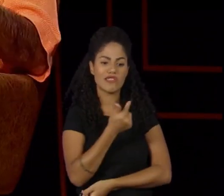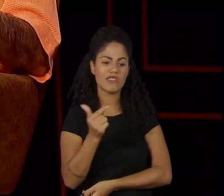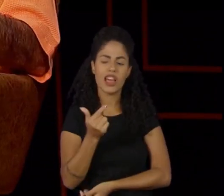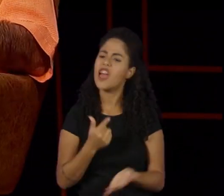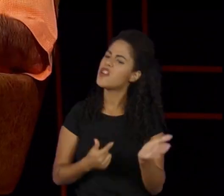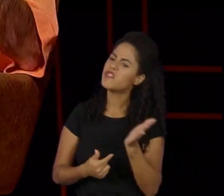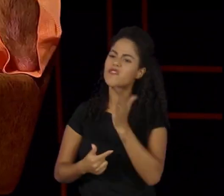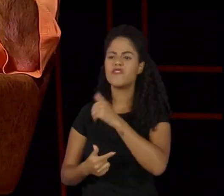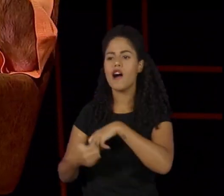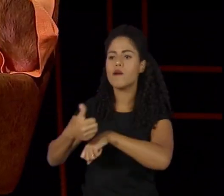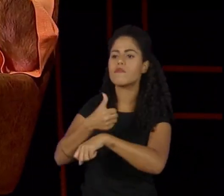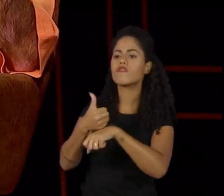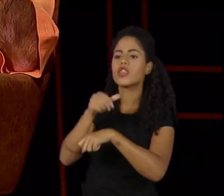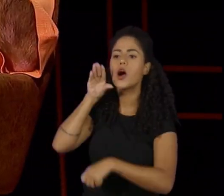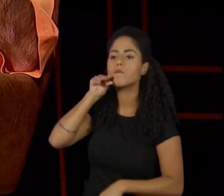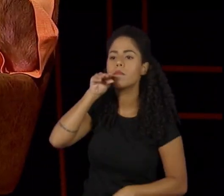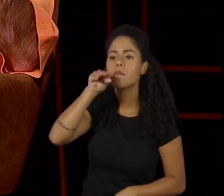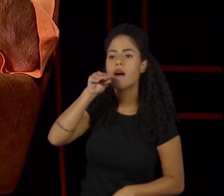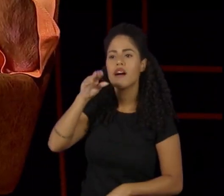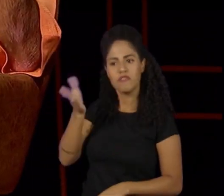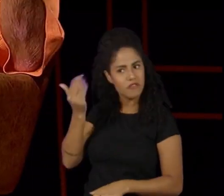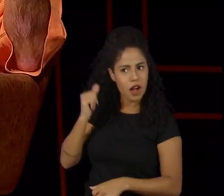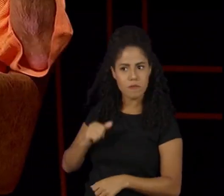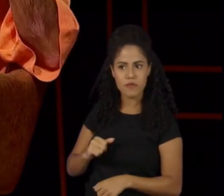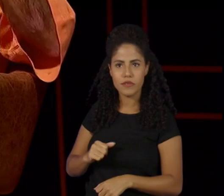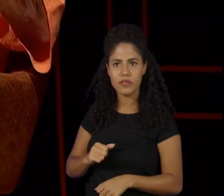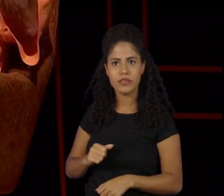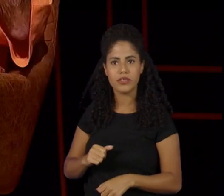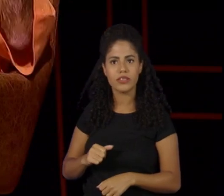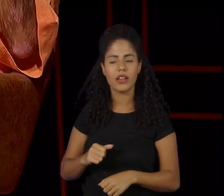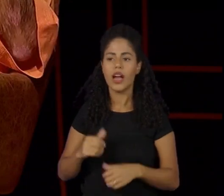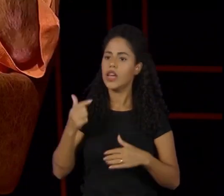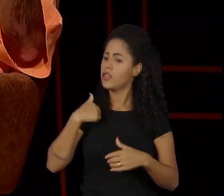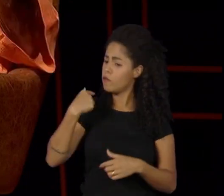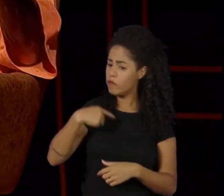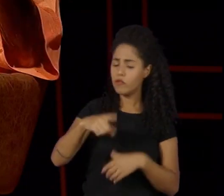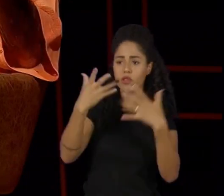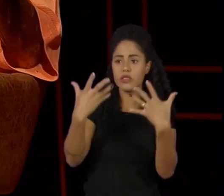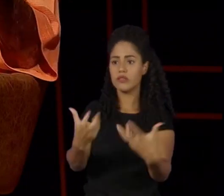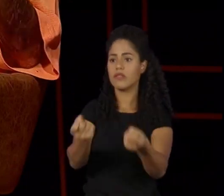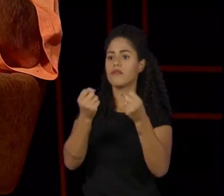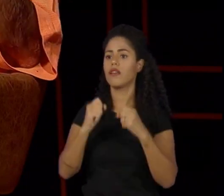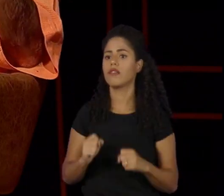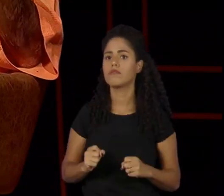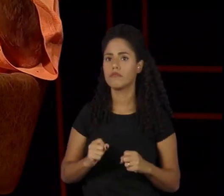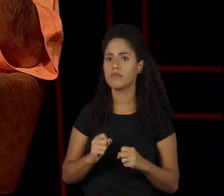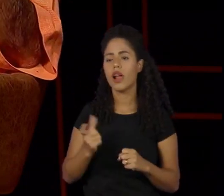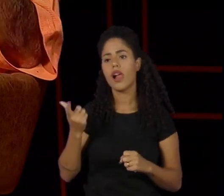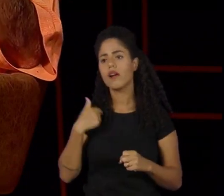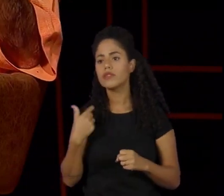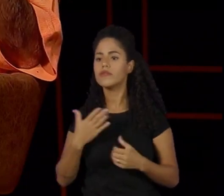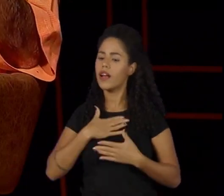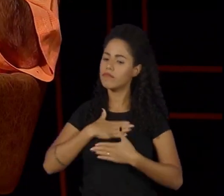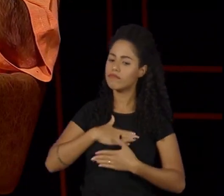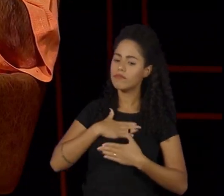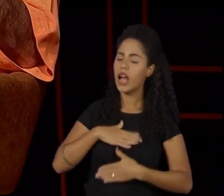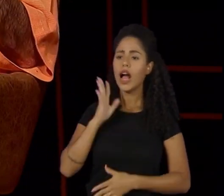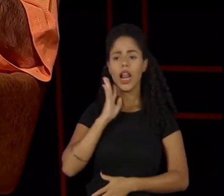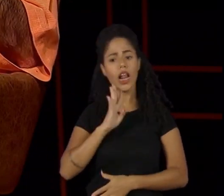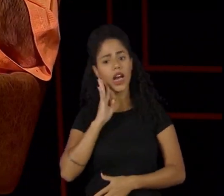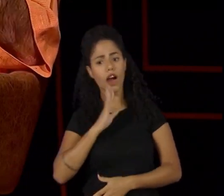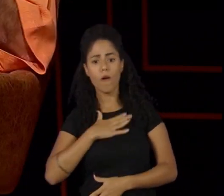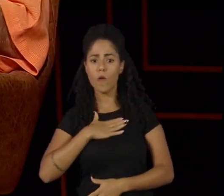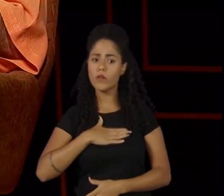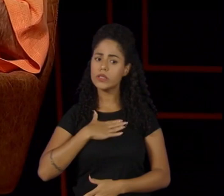fazer dublagem. E me leva para a dublagem. E aí fica, né? Porque você vai, pega gosto, faz a coisa direitinho e